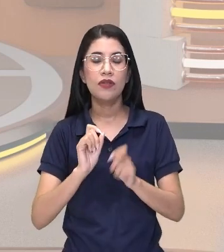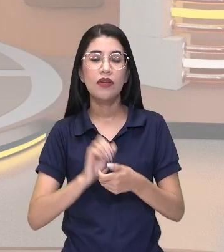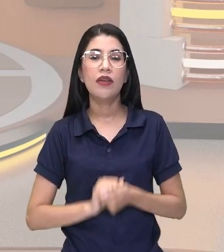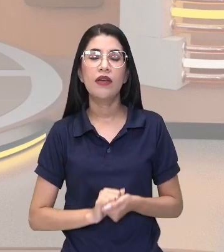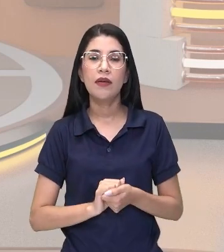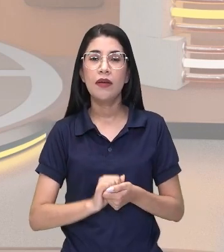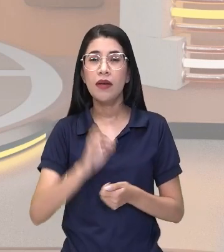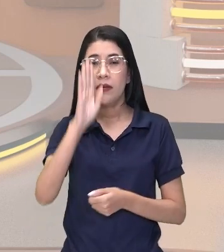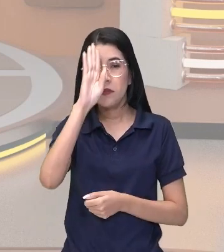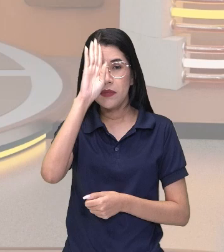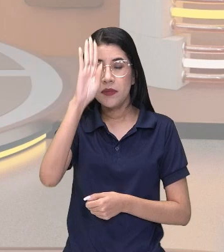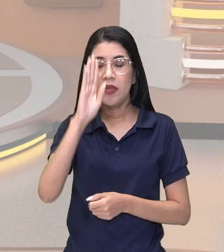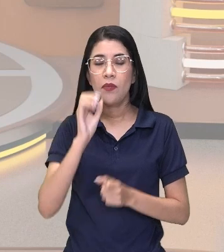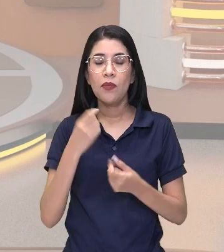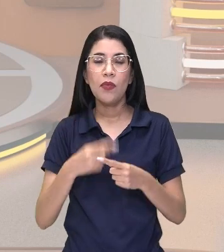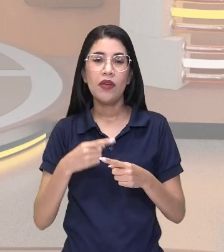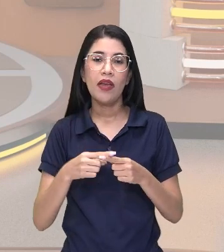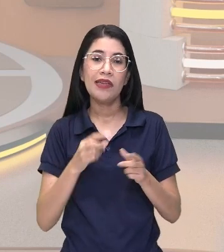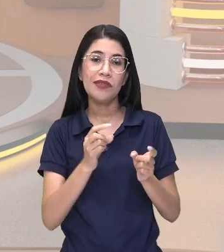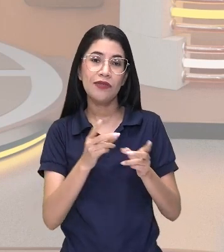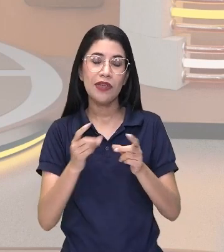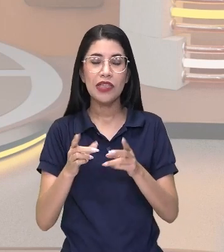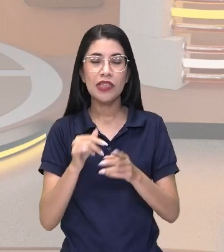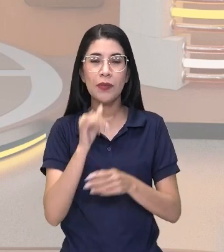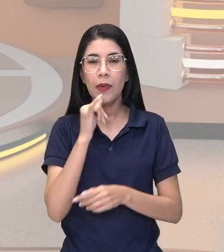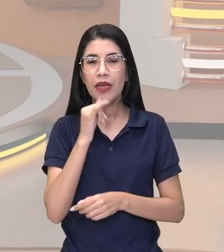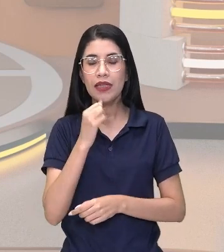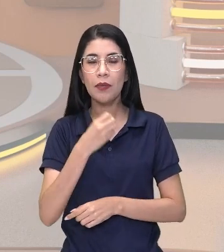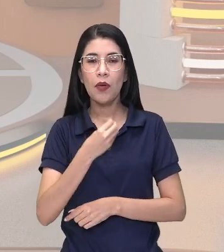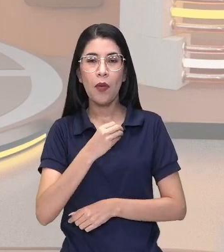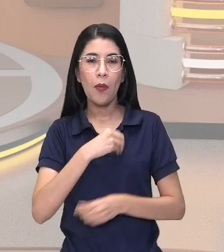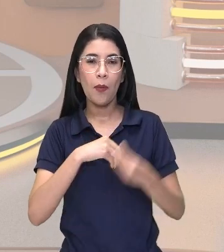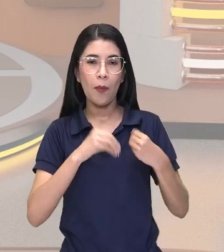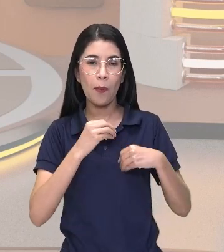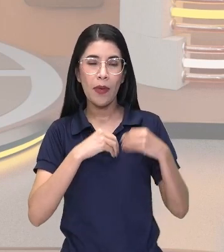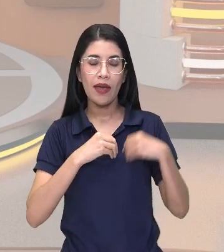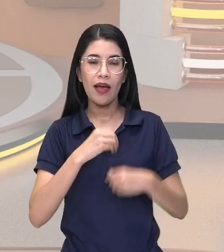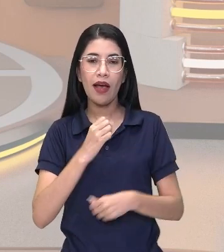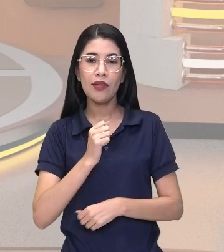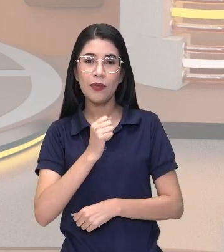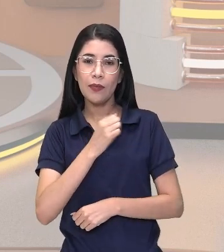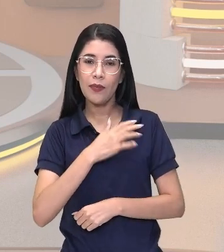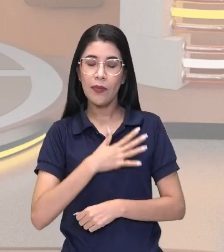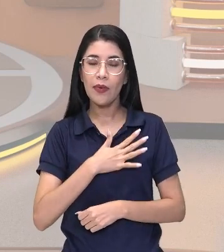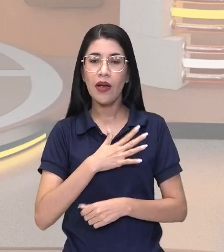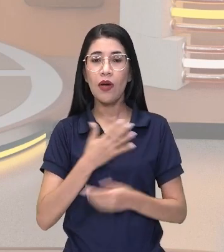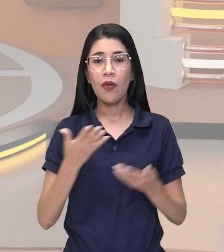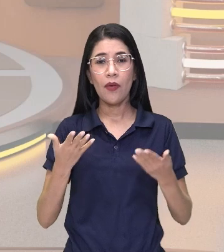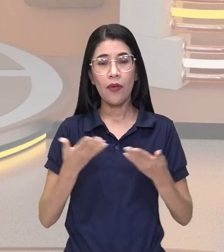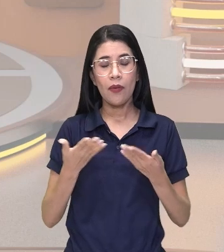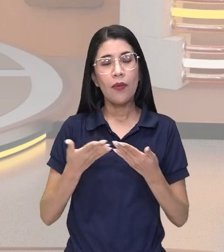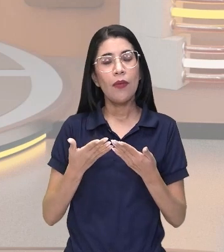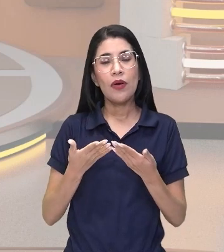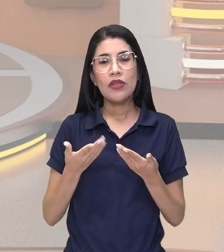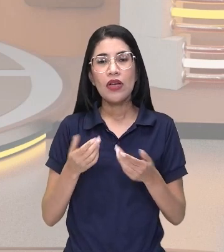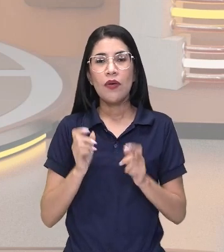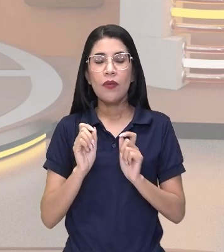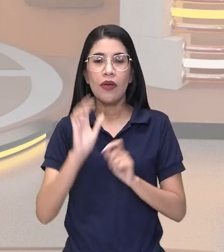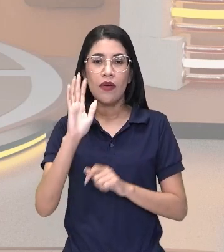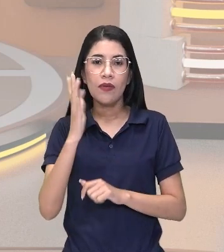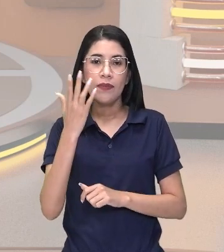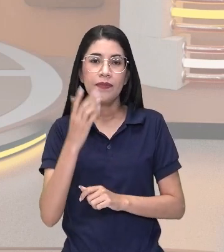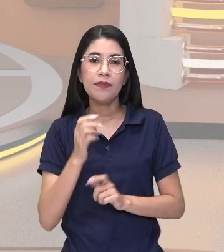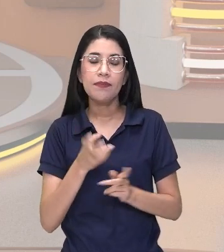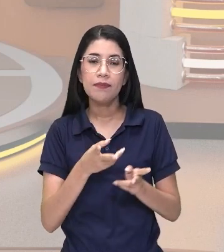mais pelas chamadas vendas de indulgência. E isso que hoje em dia, no nosso presente, a